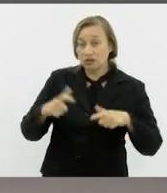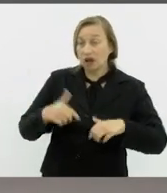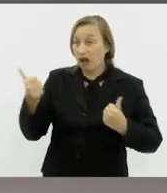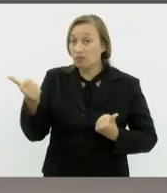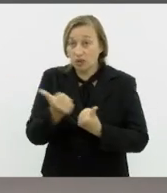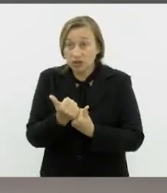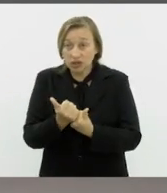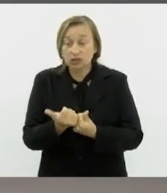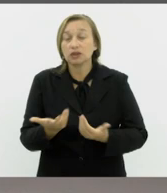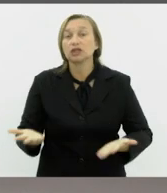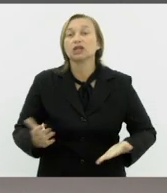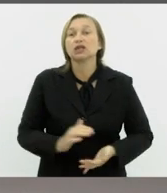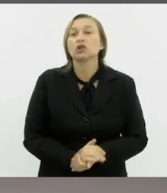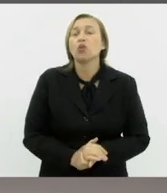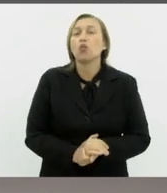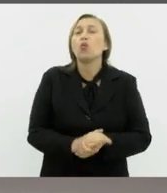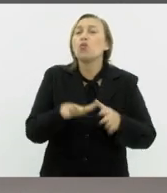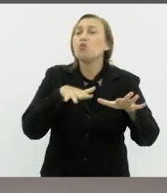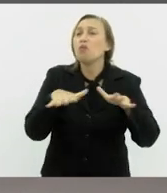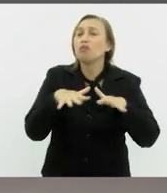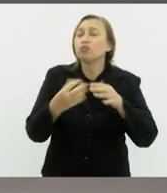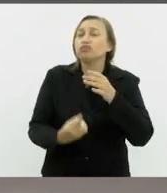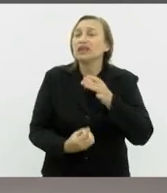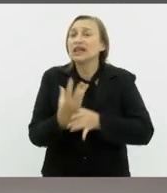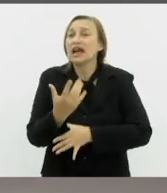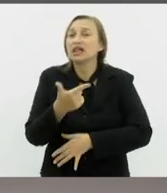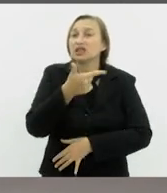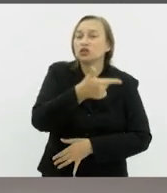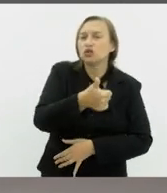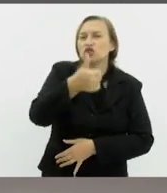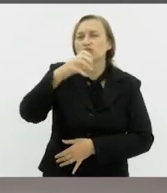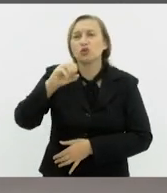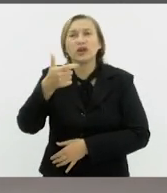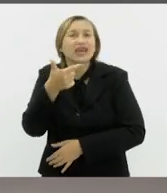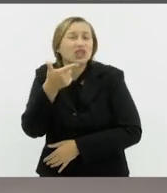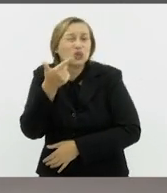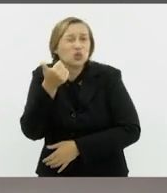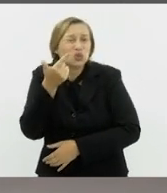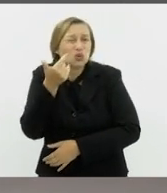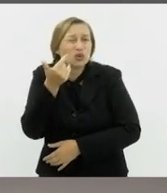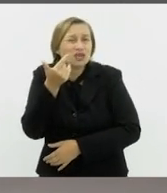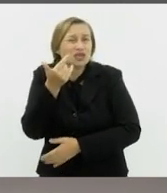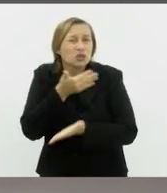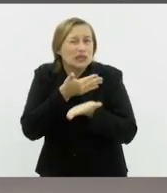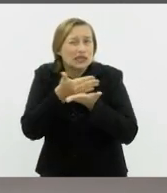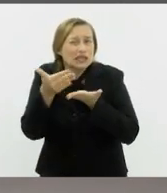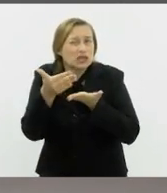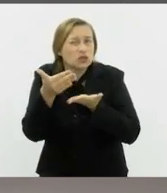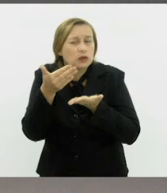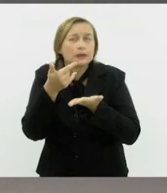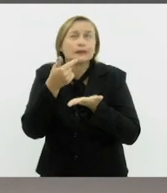apoiando. O movimento foi criado em 2012, a partir de